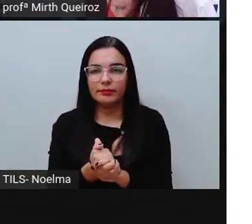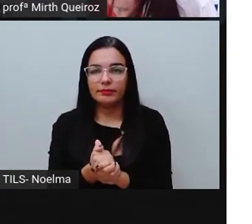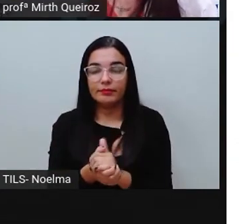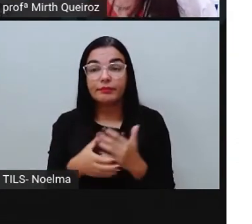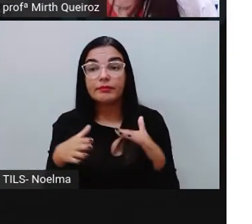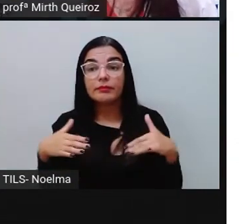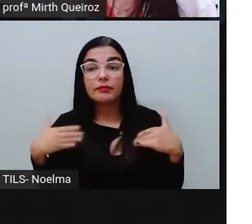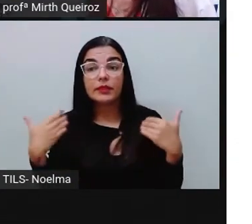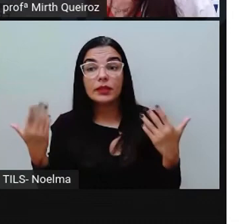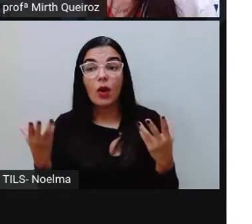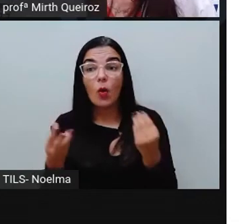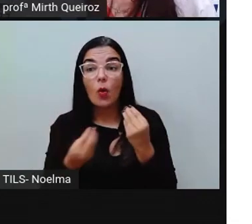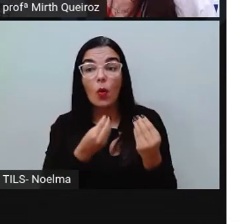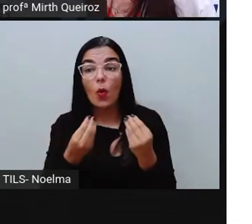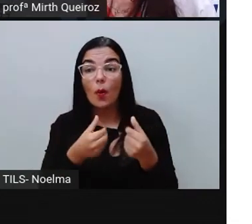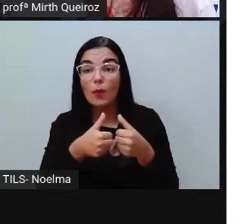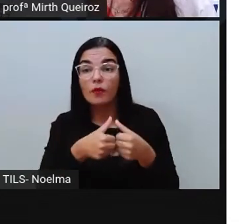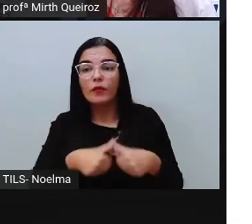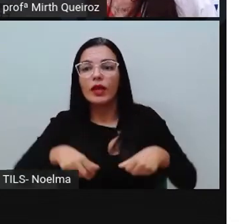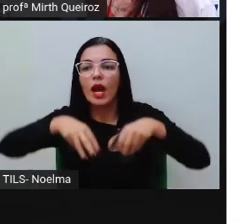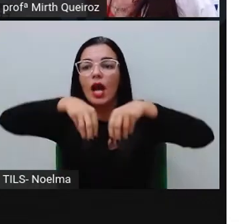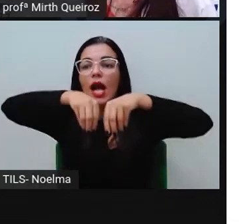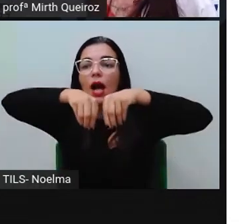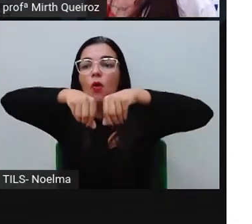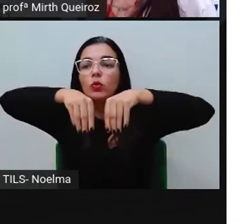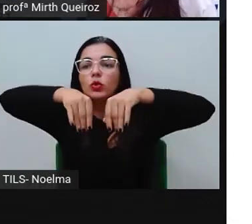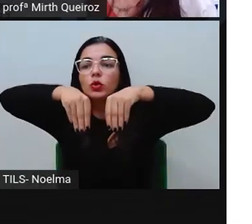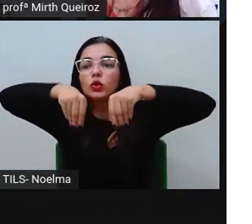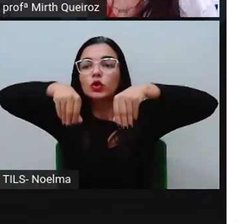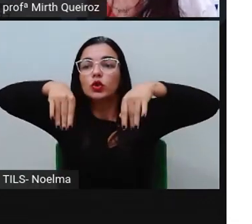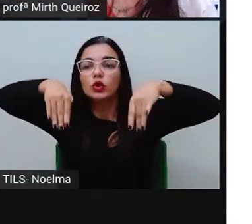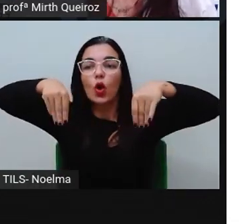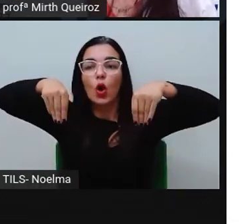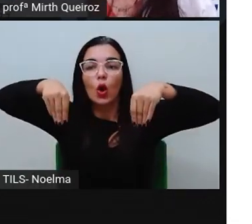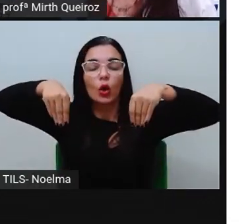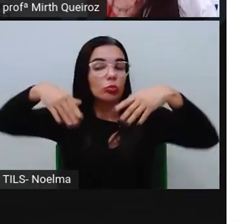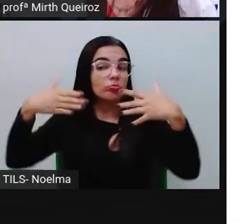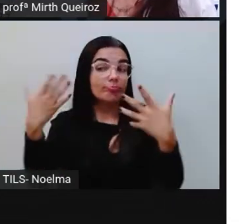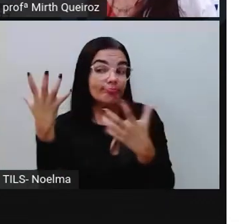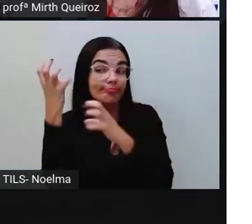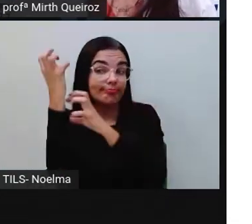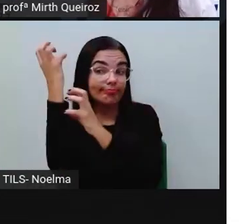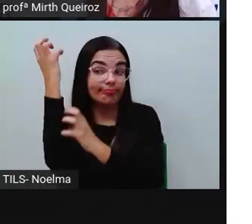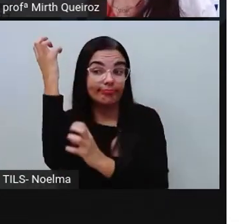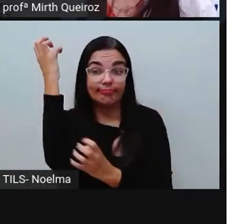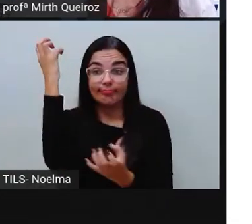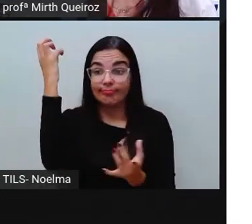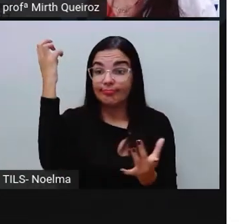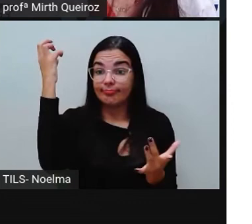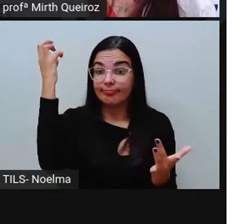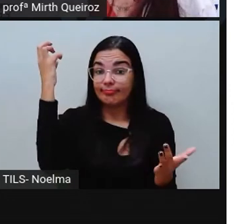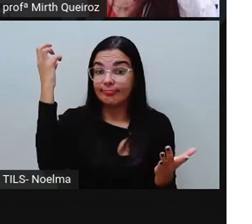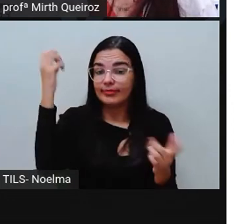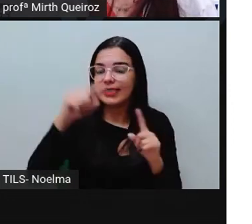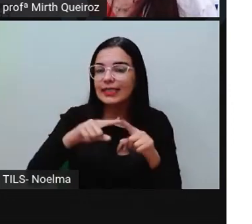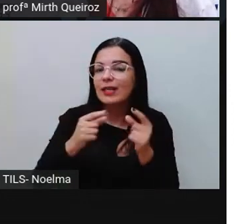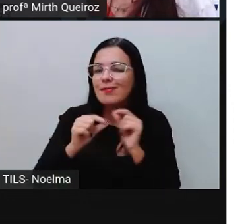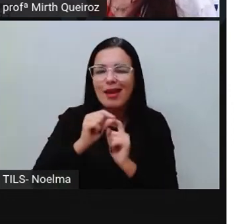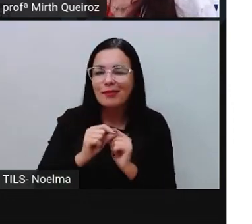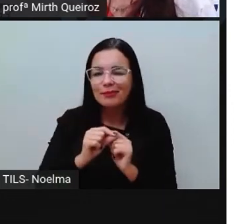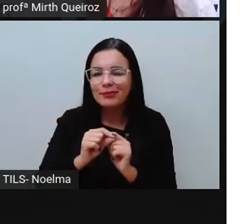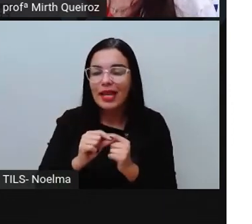E o solo da caatinga? O mais comum neste bioma é o solo raso